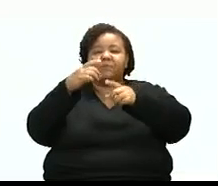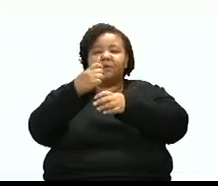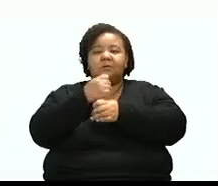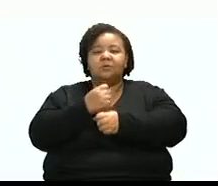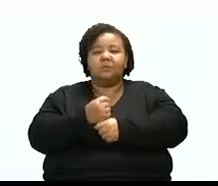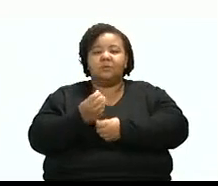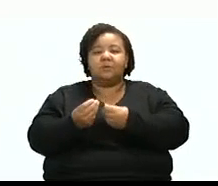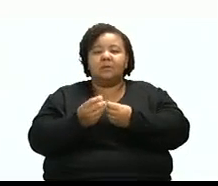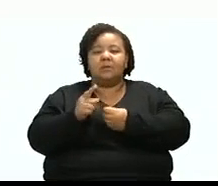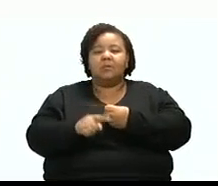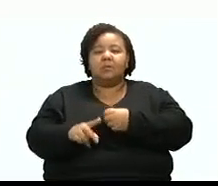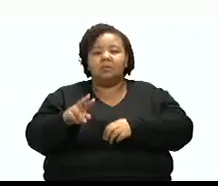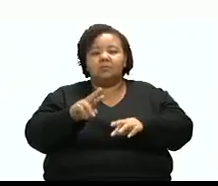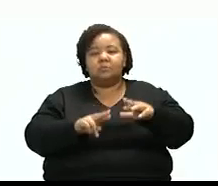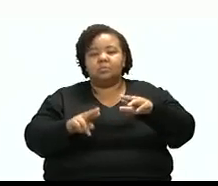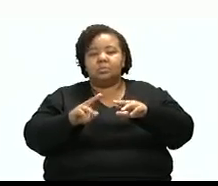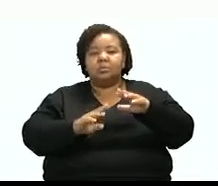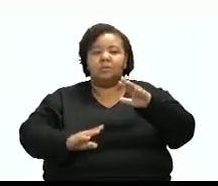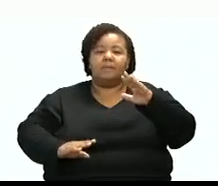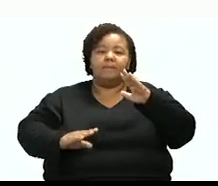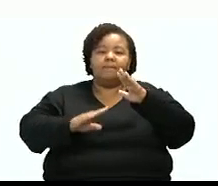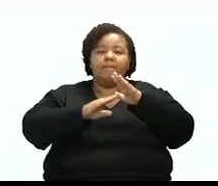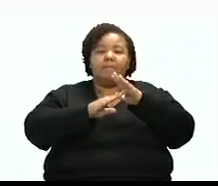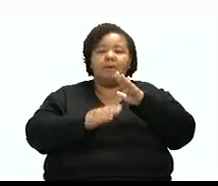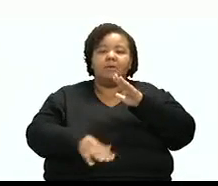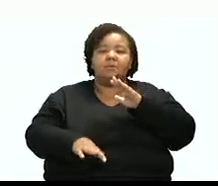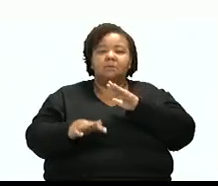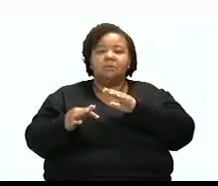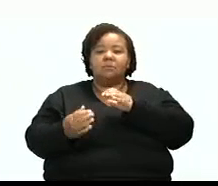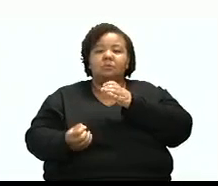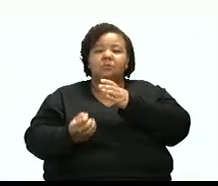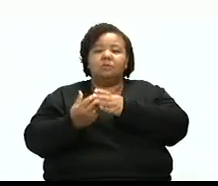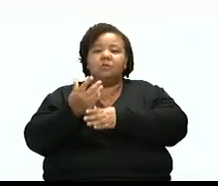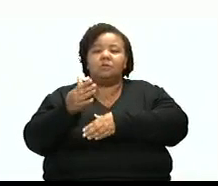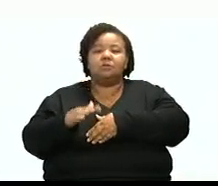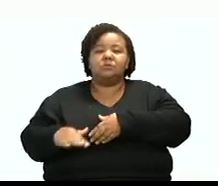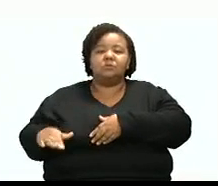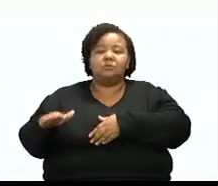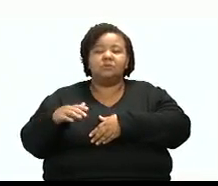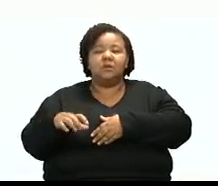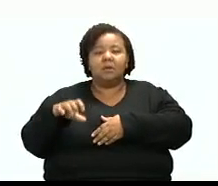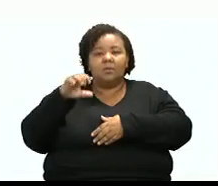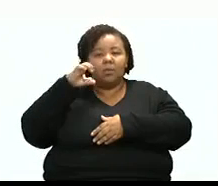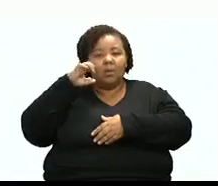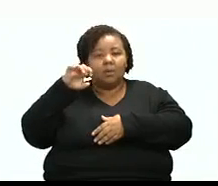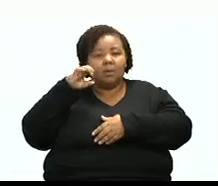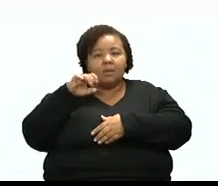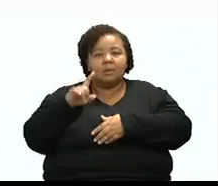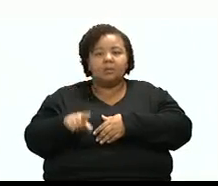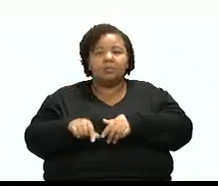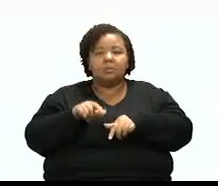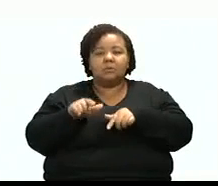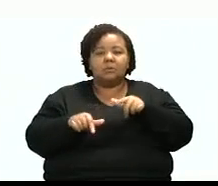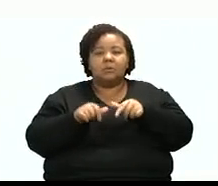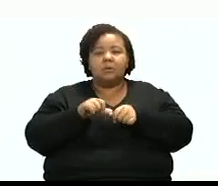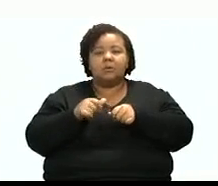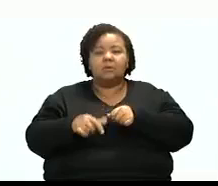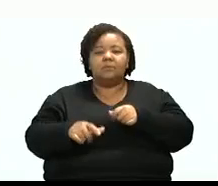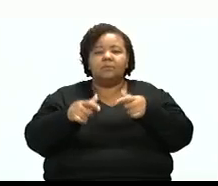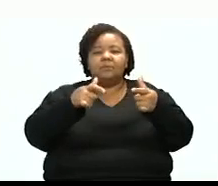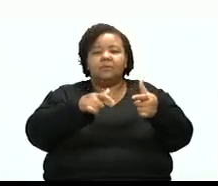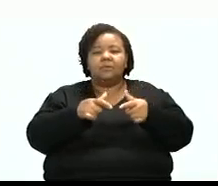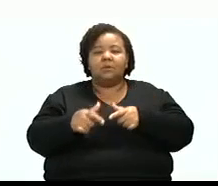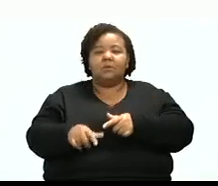avaliado como máximo, o fluxo de campo elétrico associado, trabalho realizado por um campo